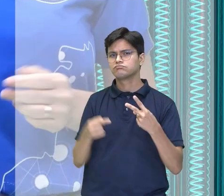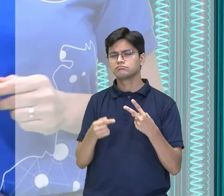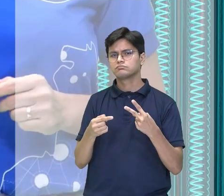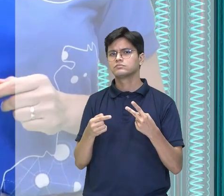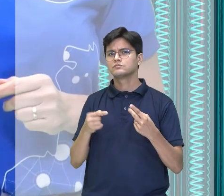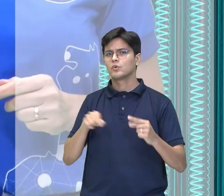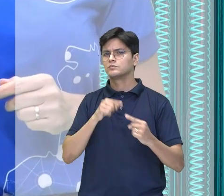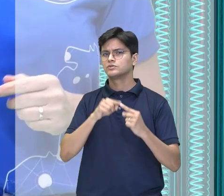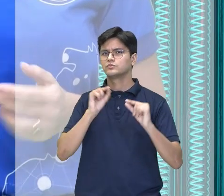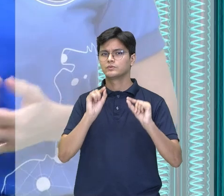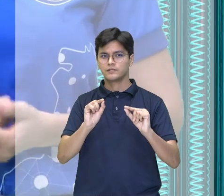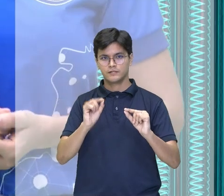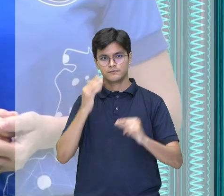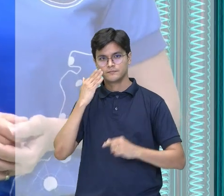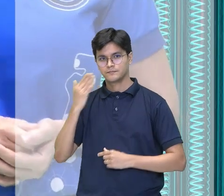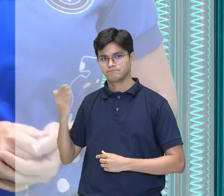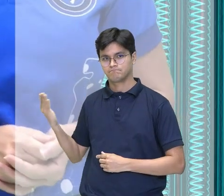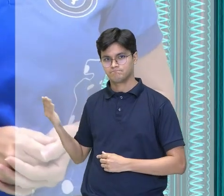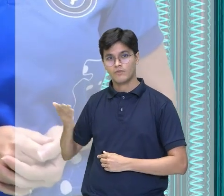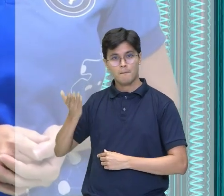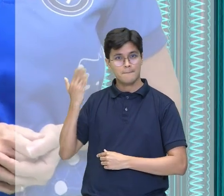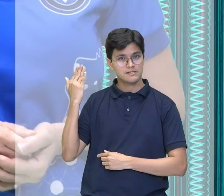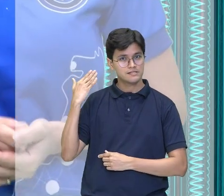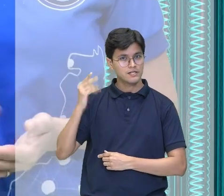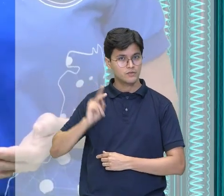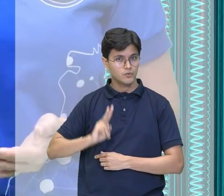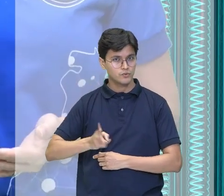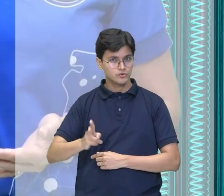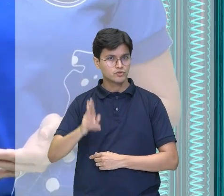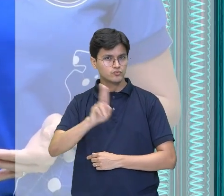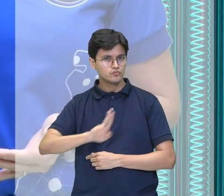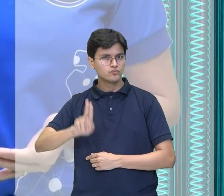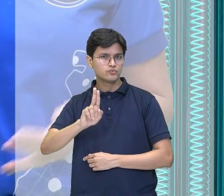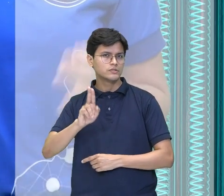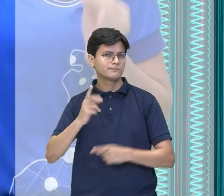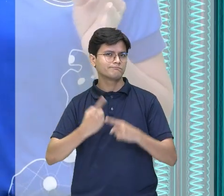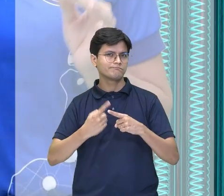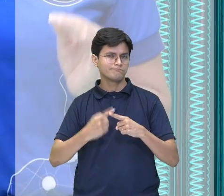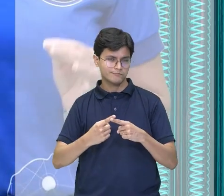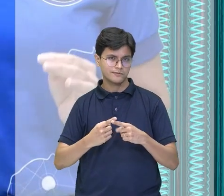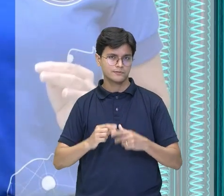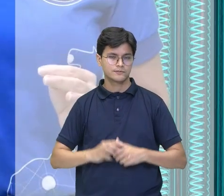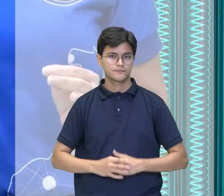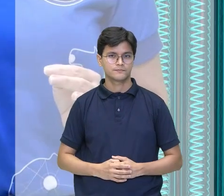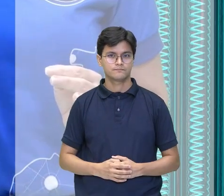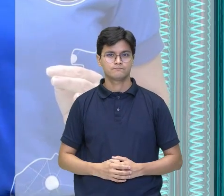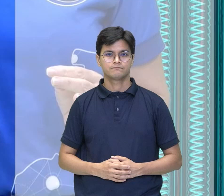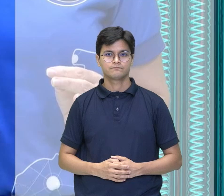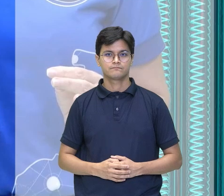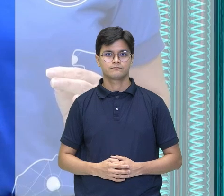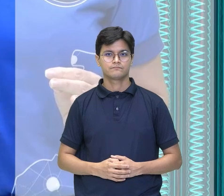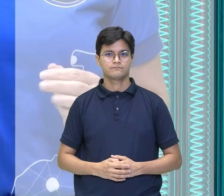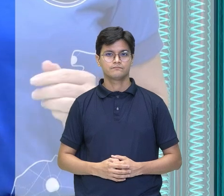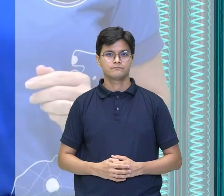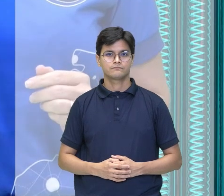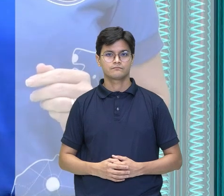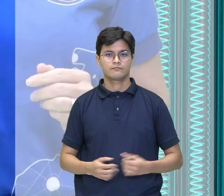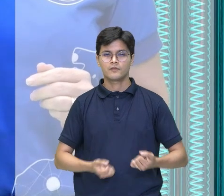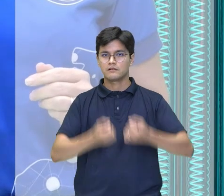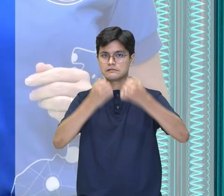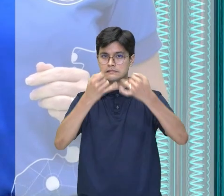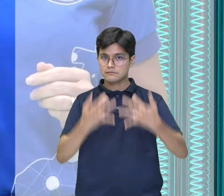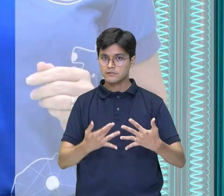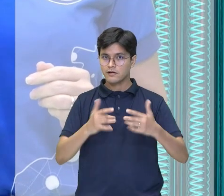progressive. Então, uso do past continuous. Para que serve? Descrever uma ação